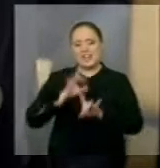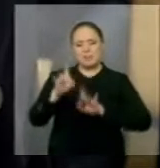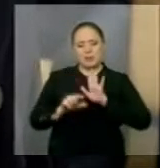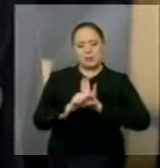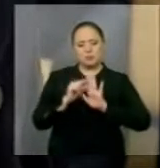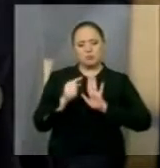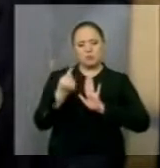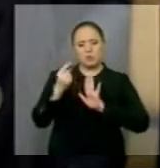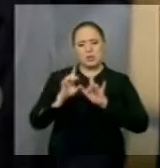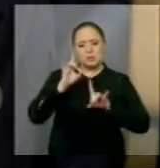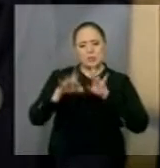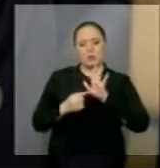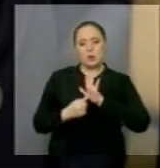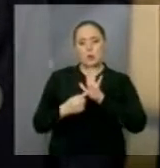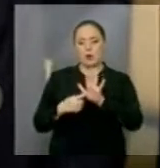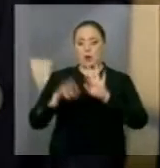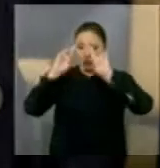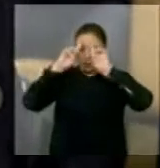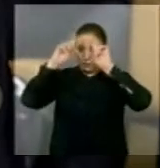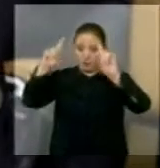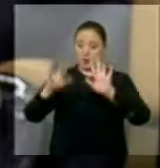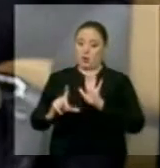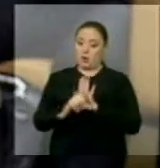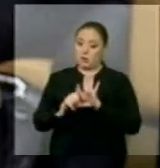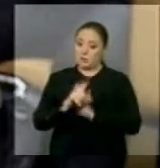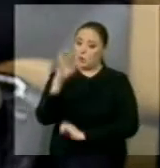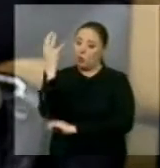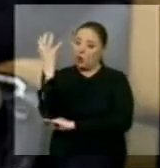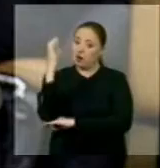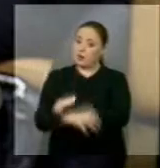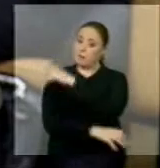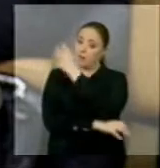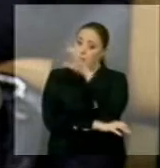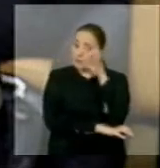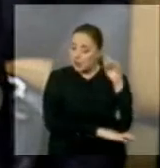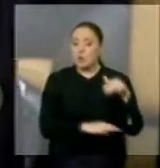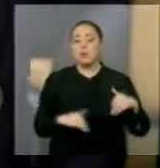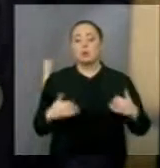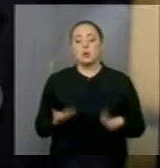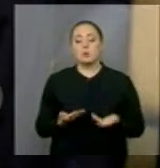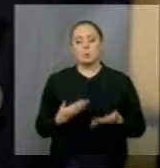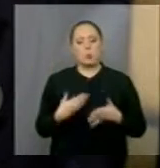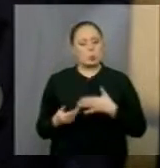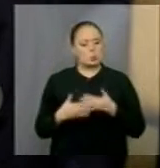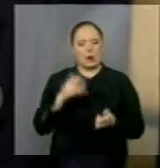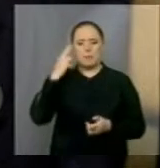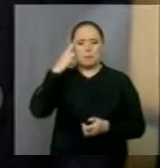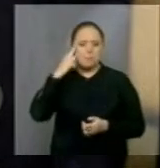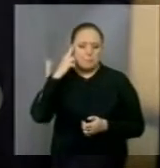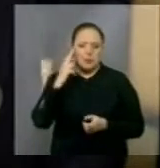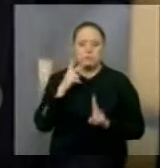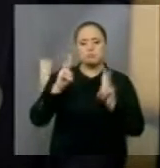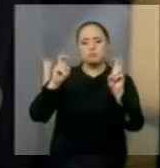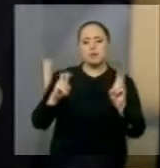específica determinando respeito à legislação ambiental. Portanto, em qualquer hipótese, quando se trata